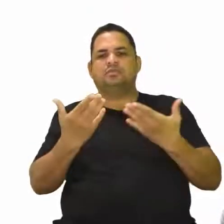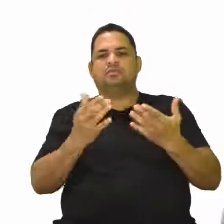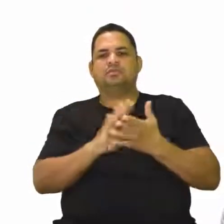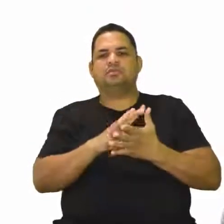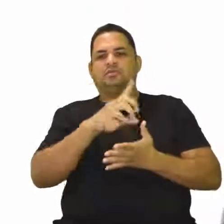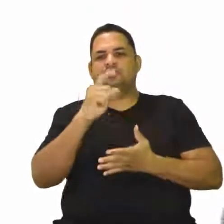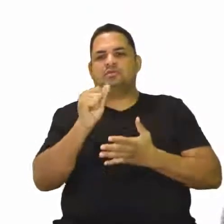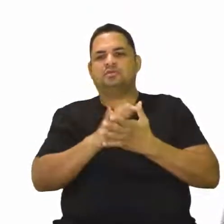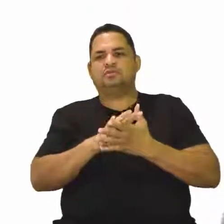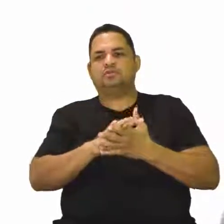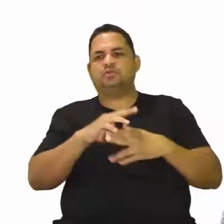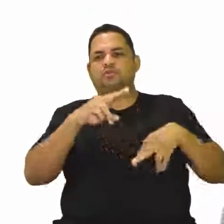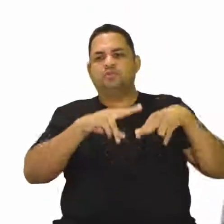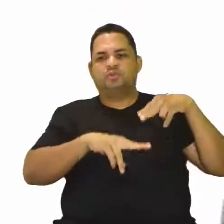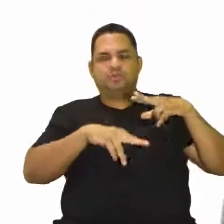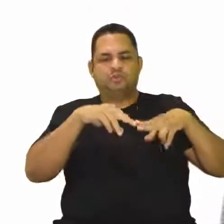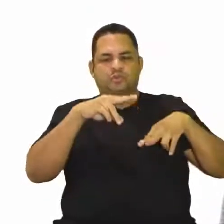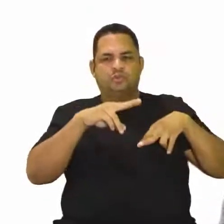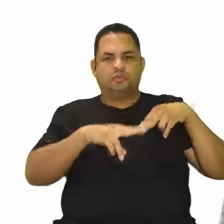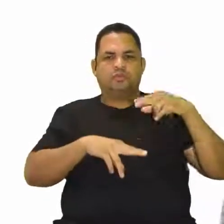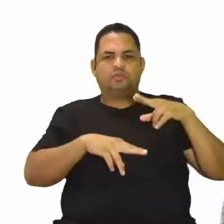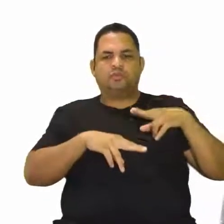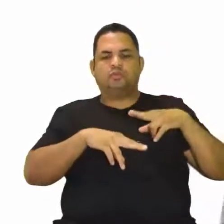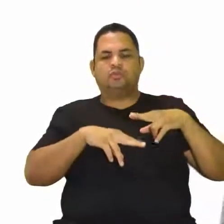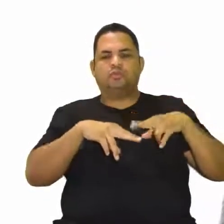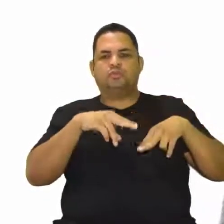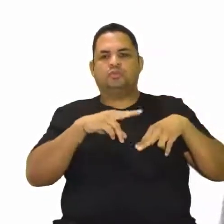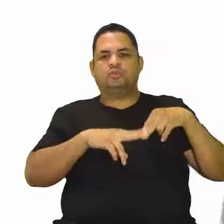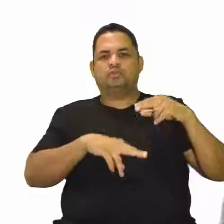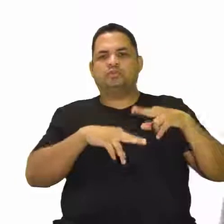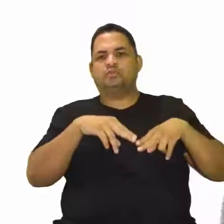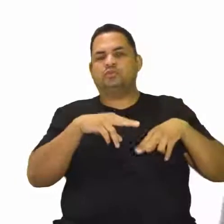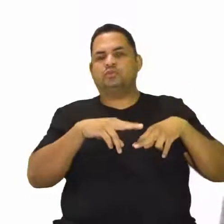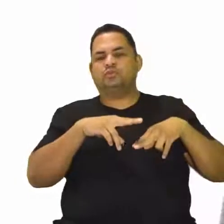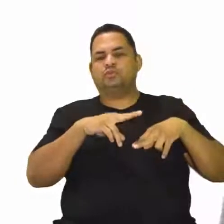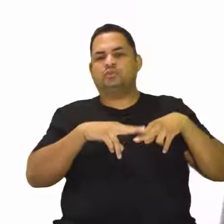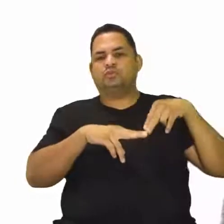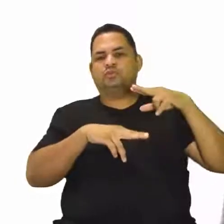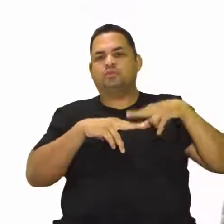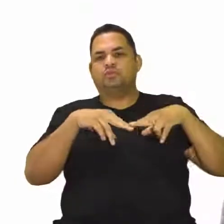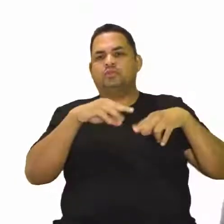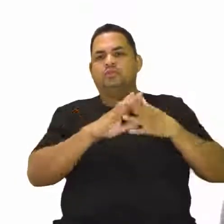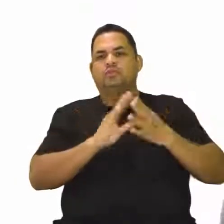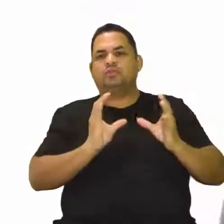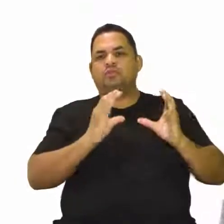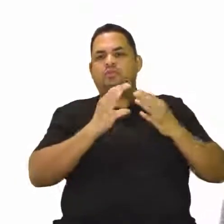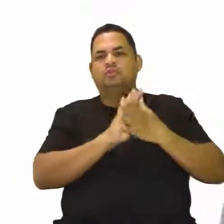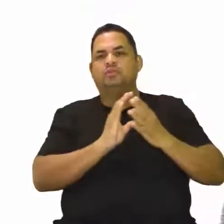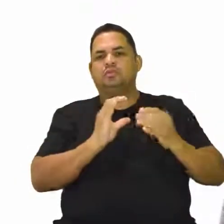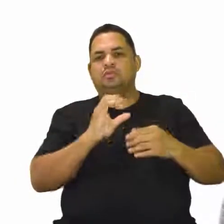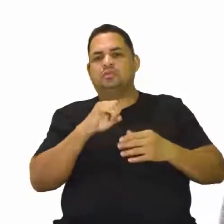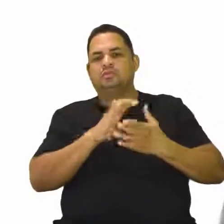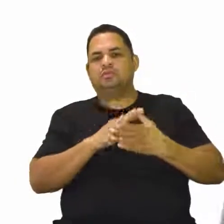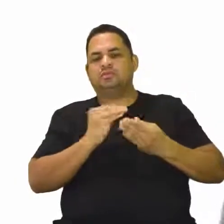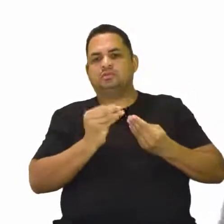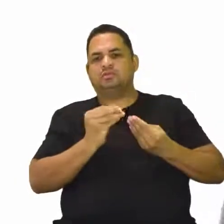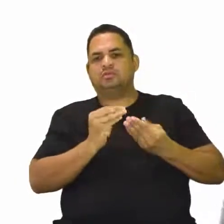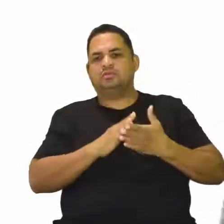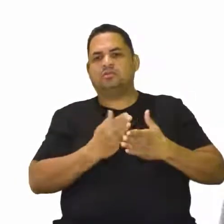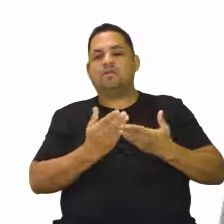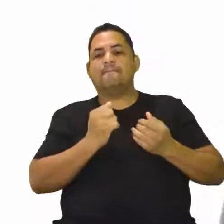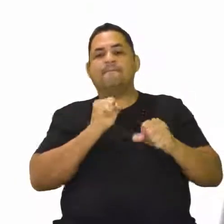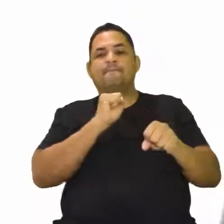e no dia seis de Junho de 44 Tropas aliadas e no desembarcar